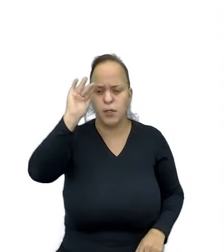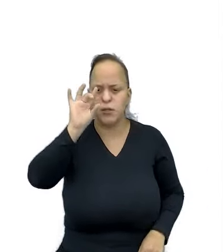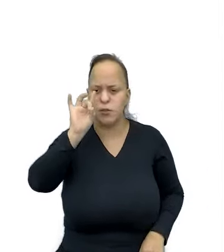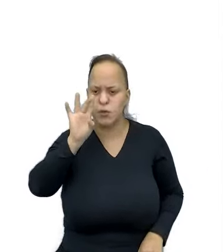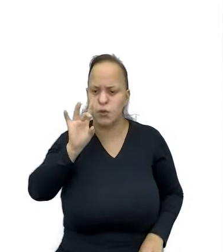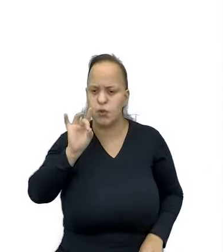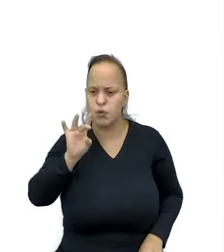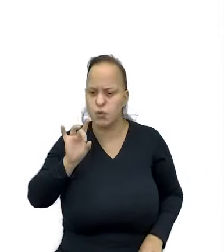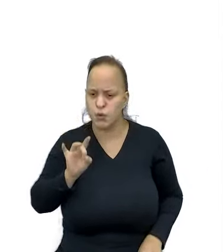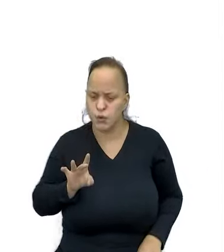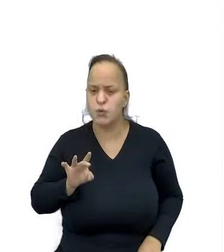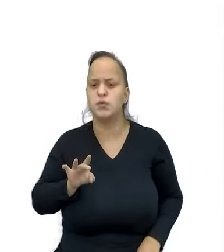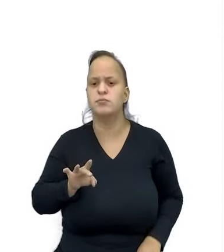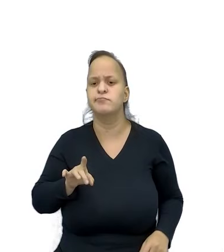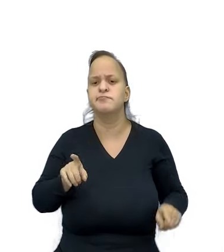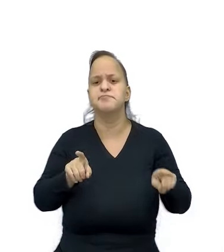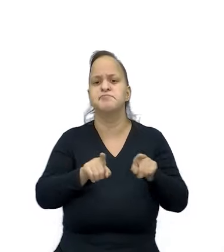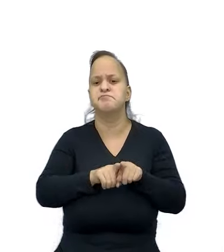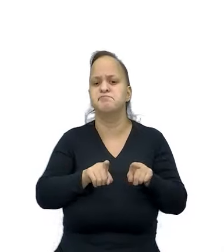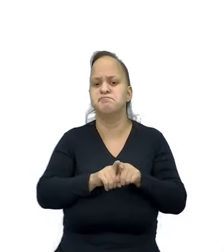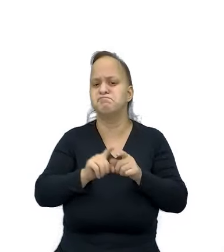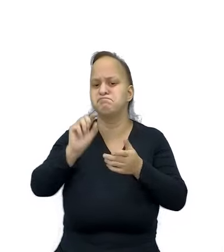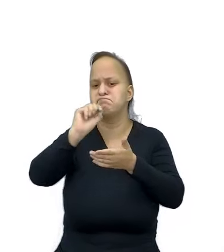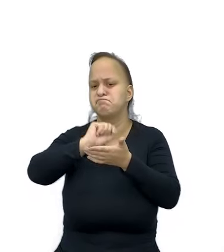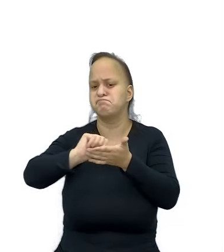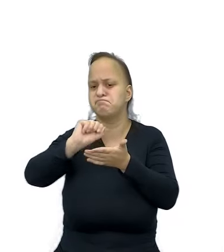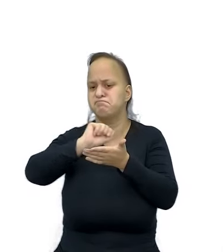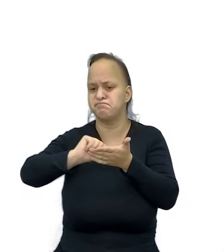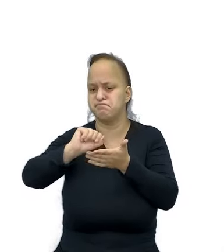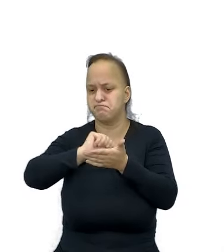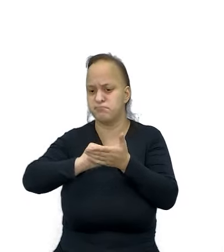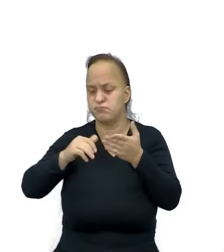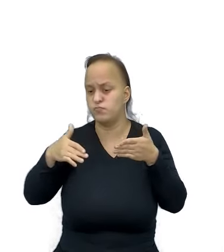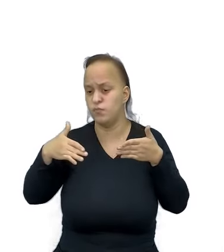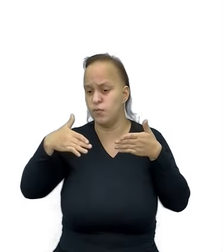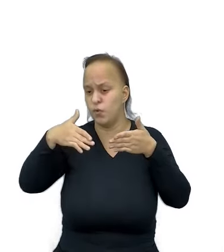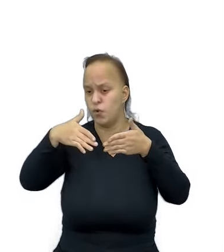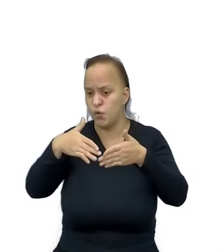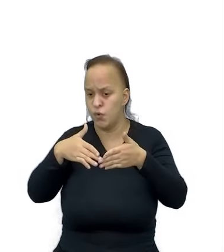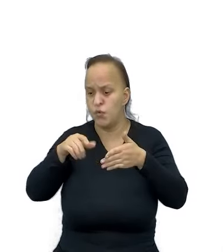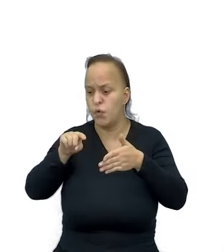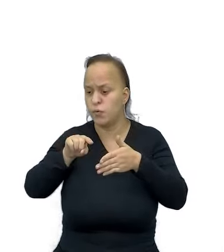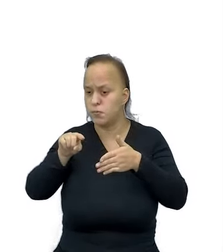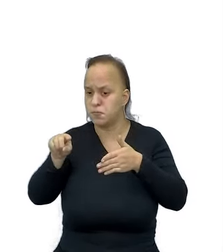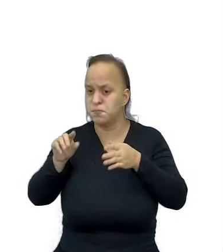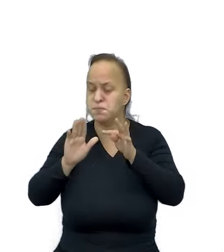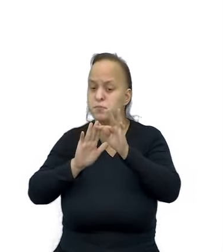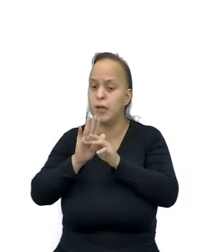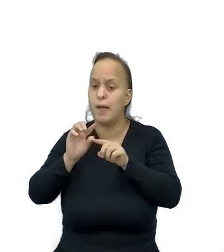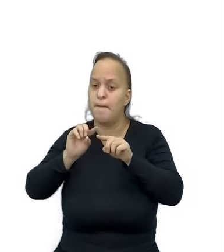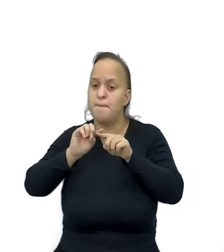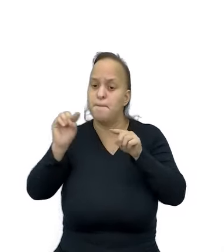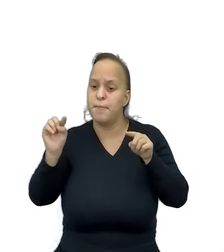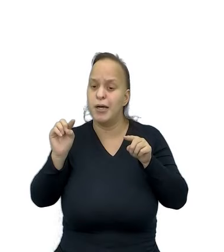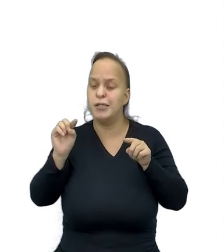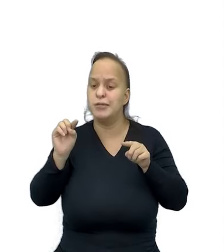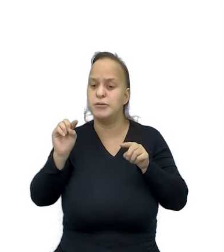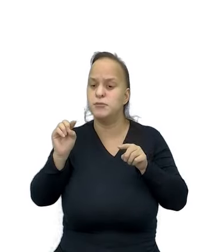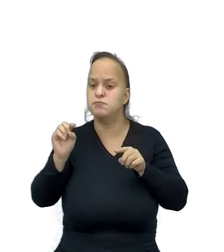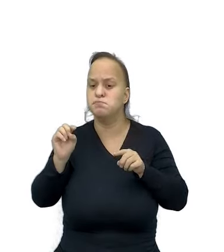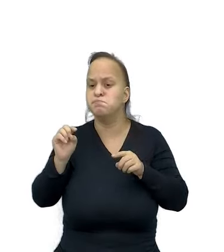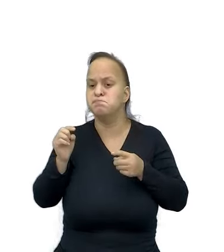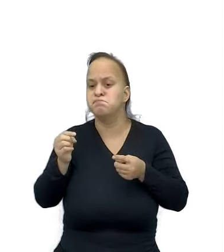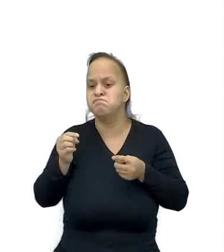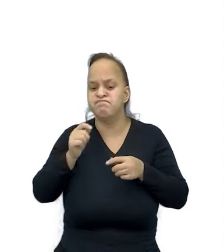parágrafo. A resenha apresenta informações sobre a obra, mas também, né, a opinião do autor, uma parte importantíssima